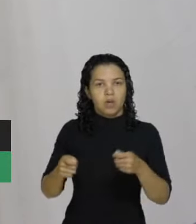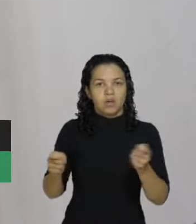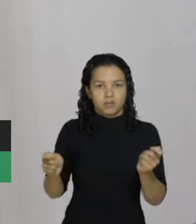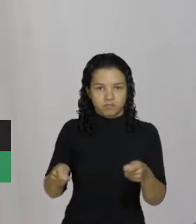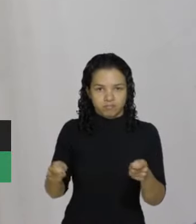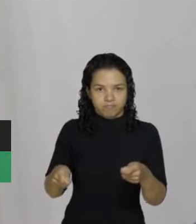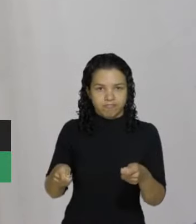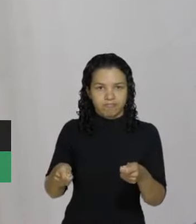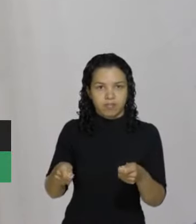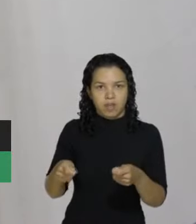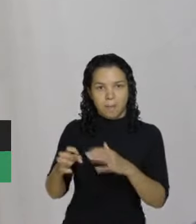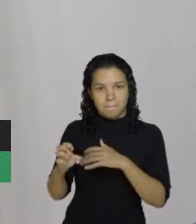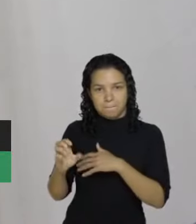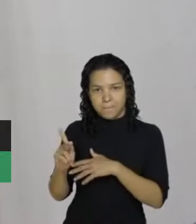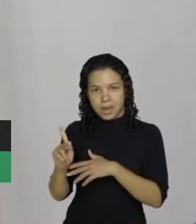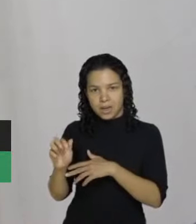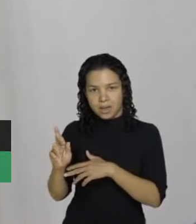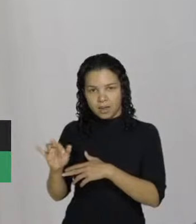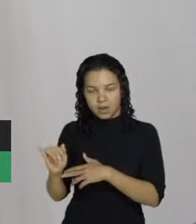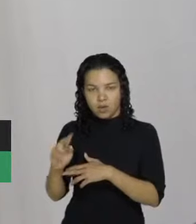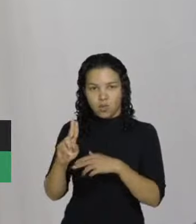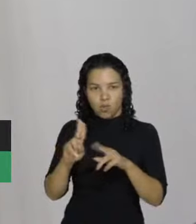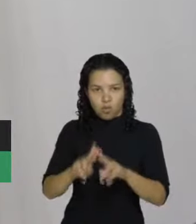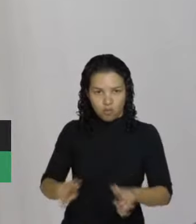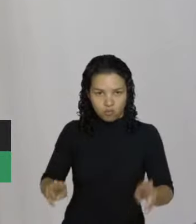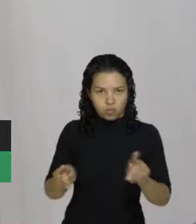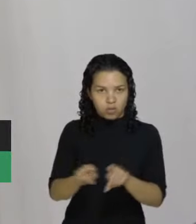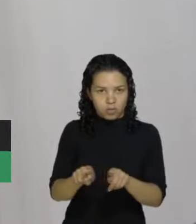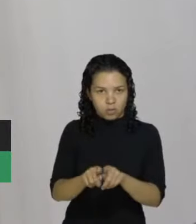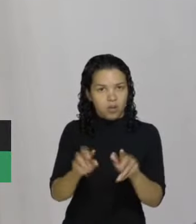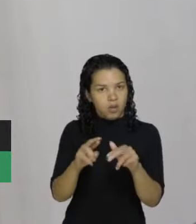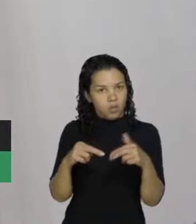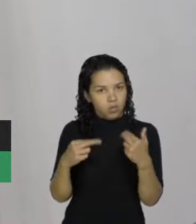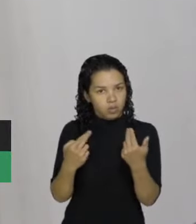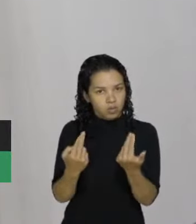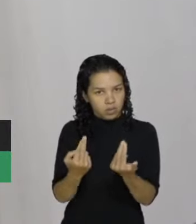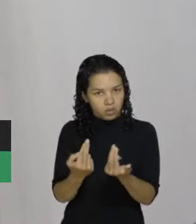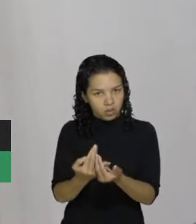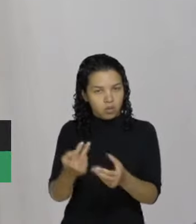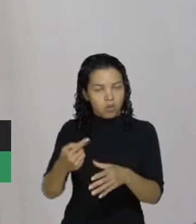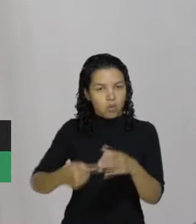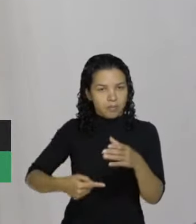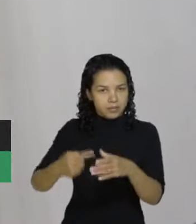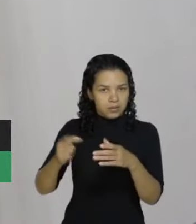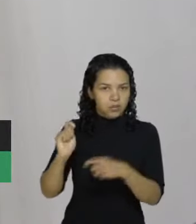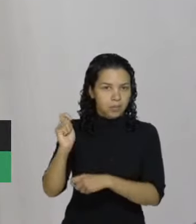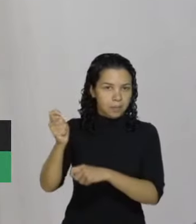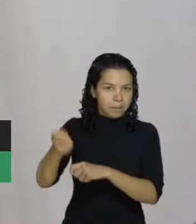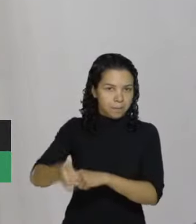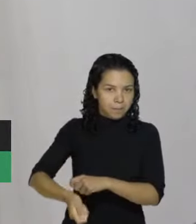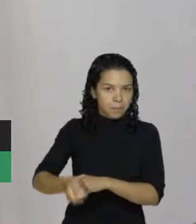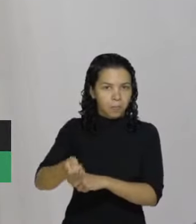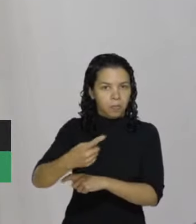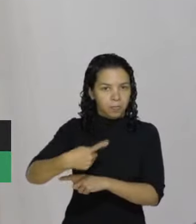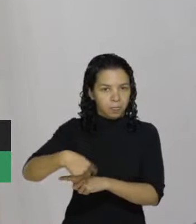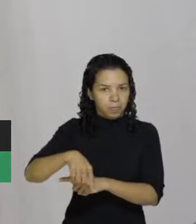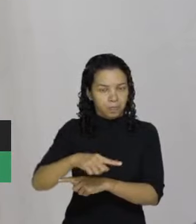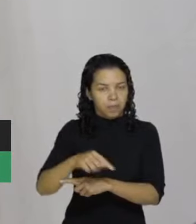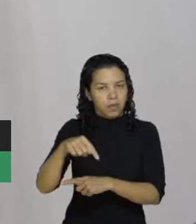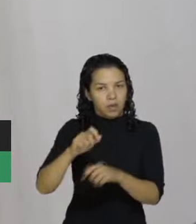UFSC, e nós estamos chamando também na Comissão de Economia uma reunião ampliada junto com a Comissão de Pesca para nós podermos, esta casa